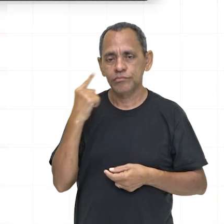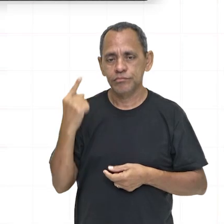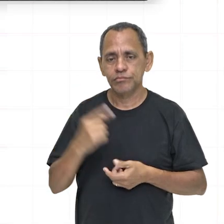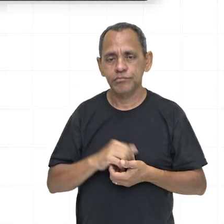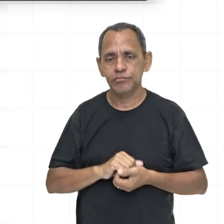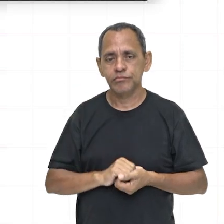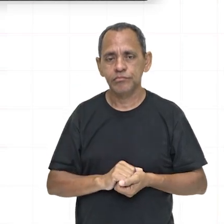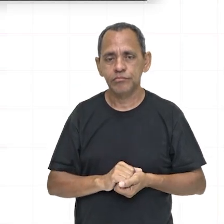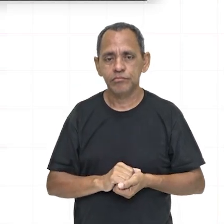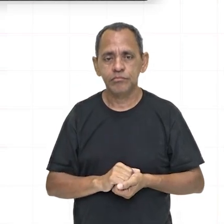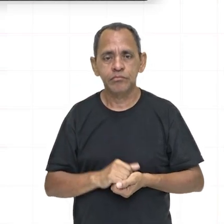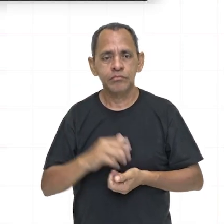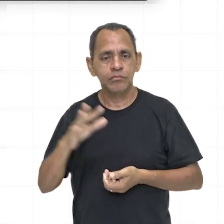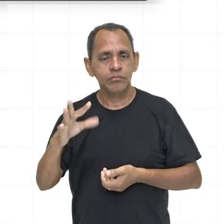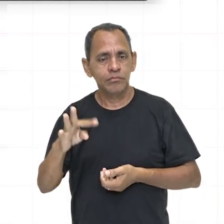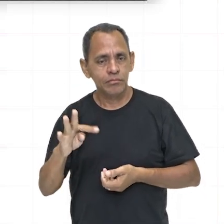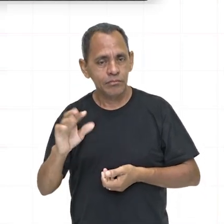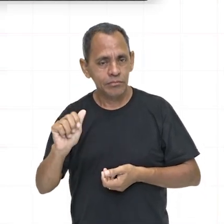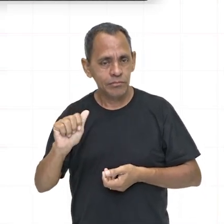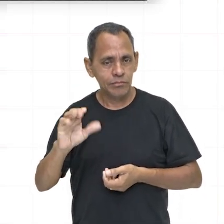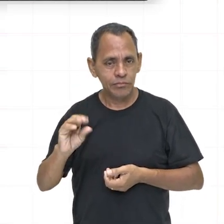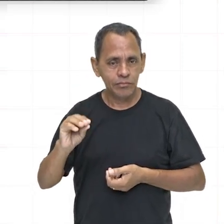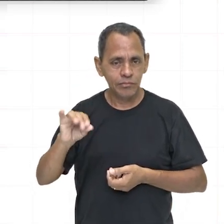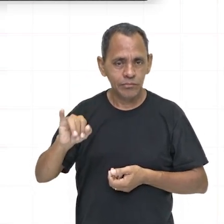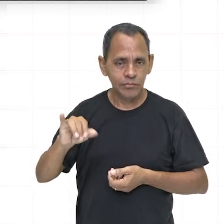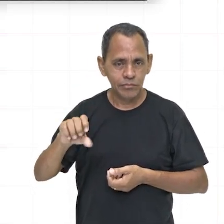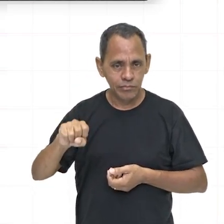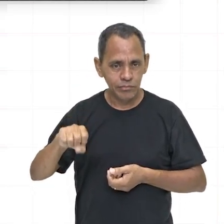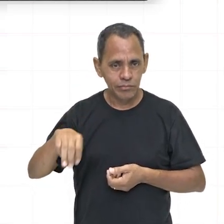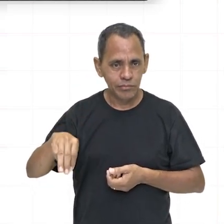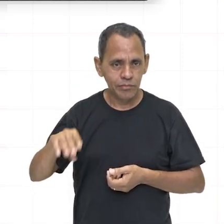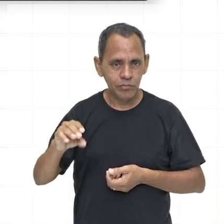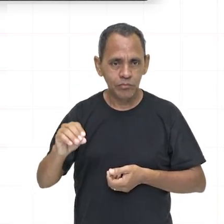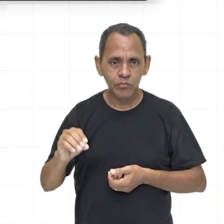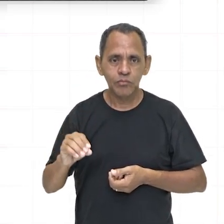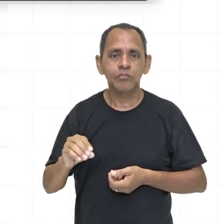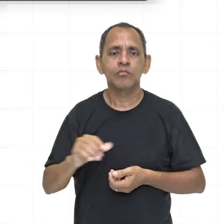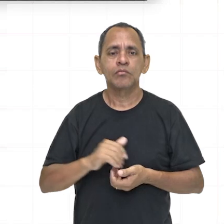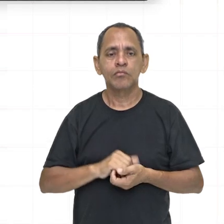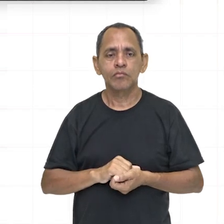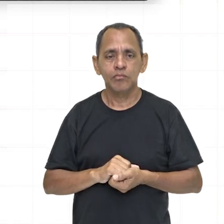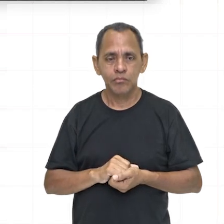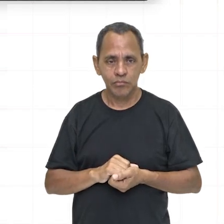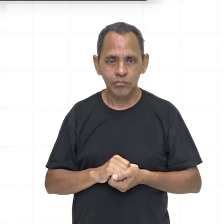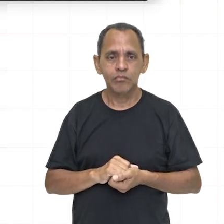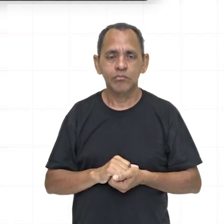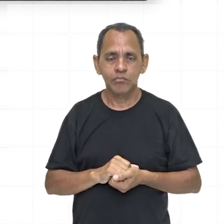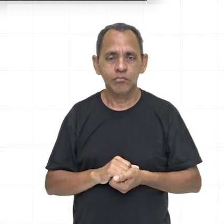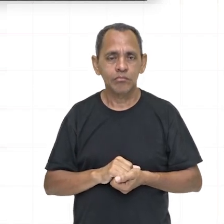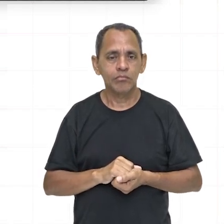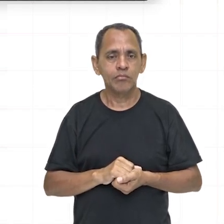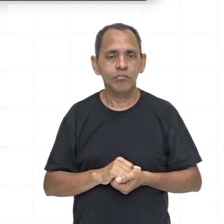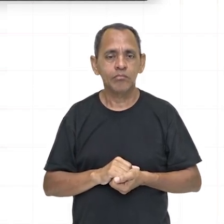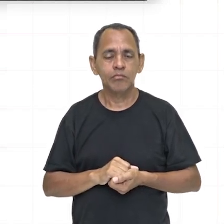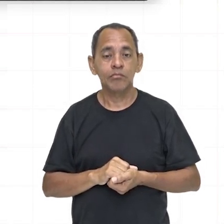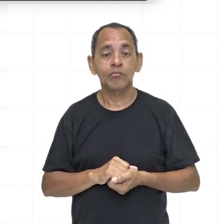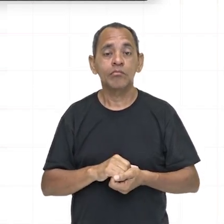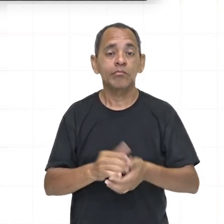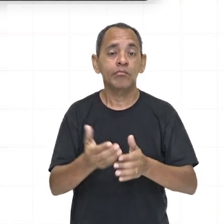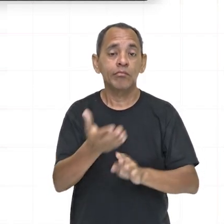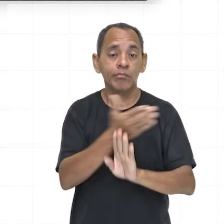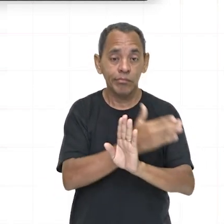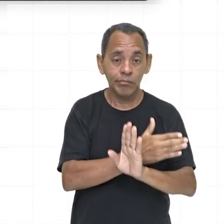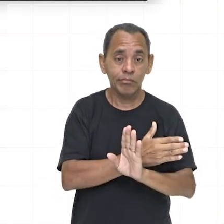do taoísmo. Tá? Então nós estávamos falando do Tao, que é o ponto central do confucionismo.